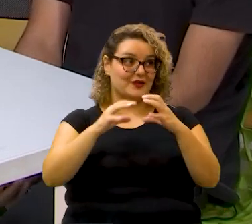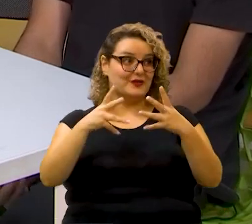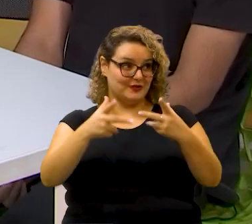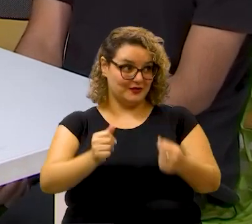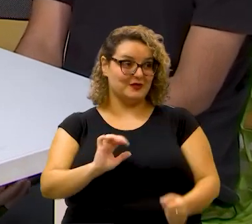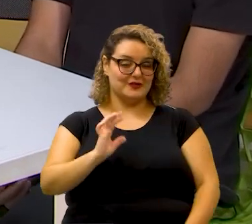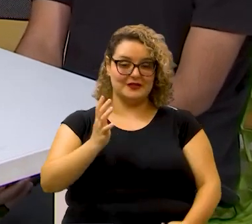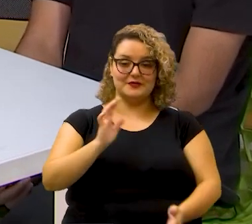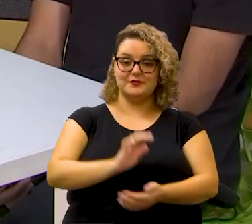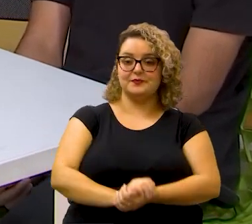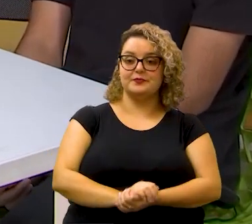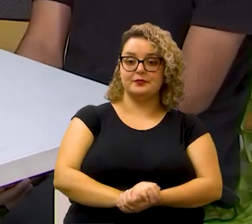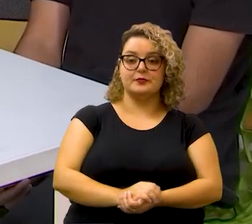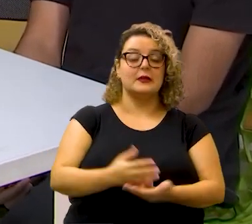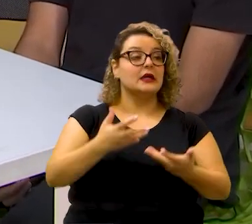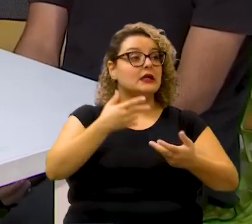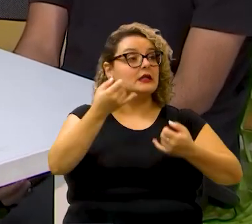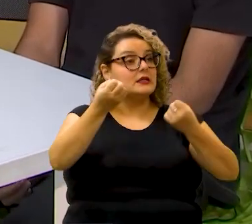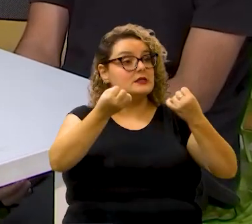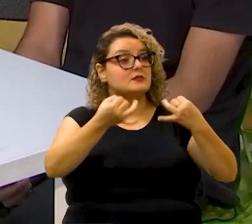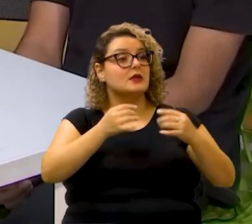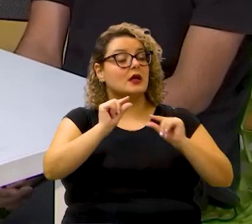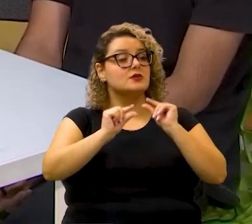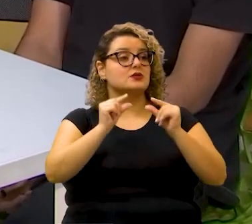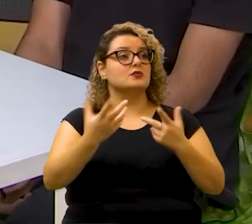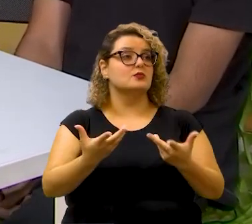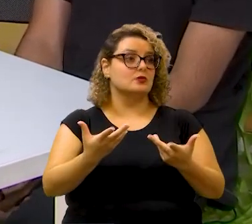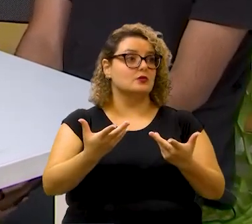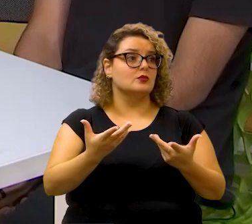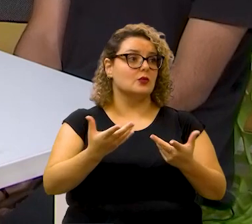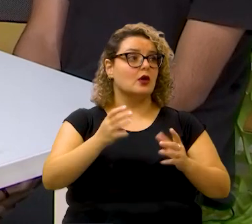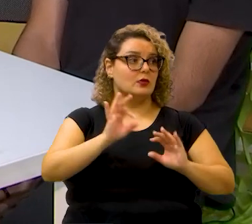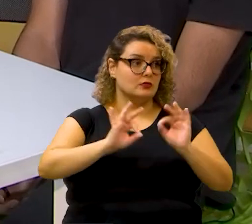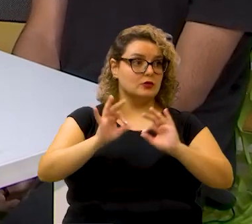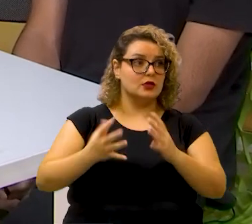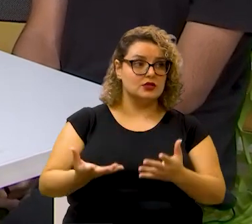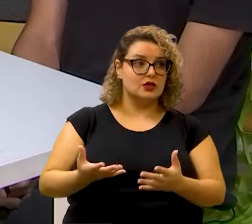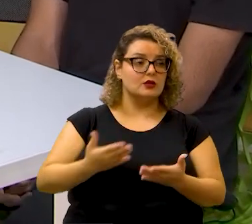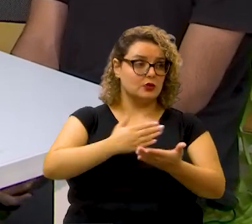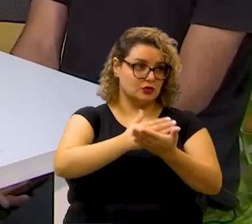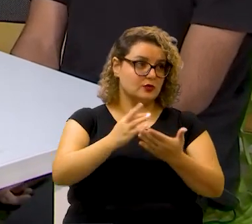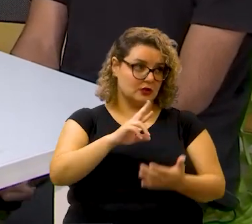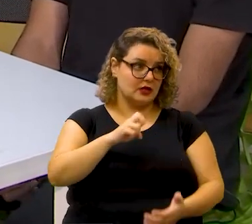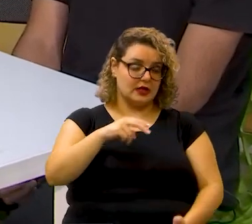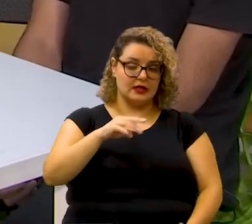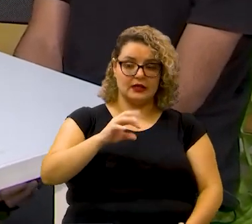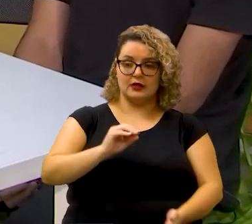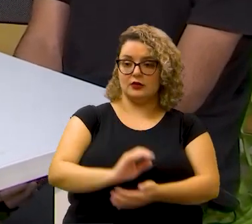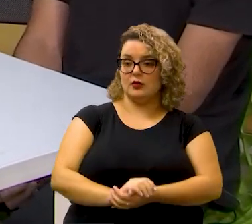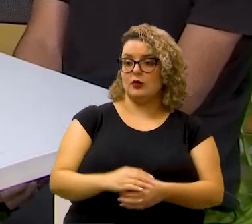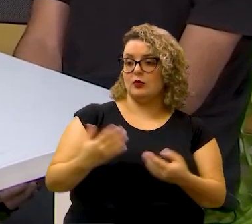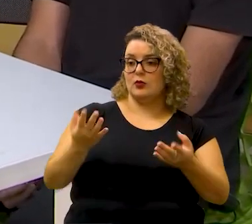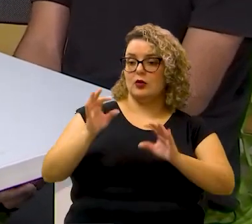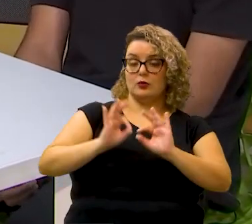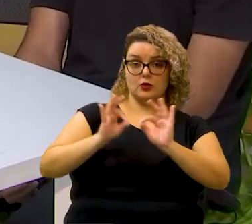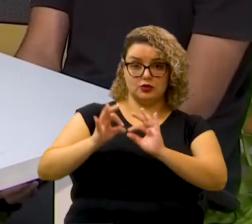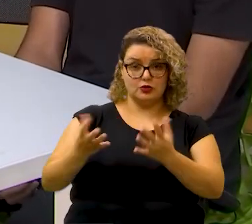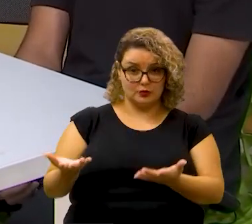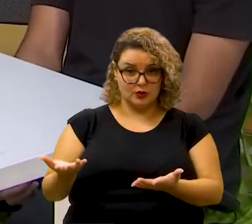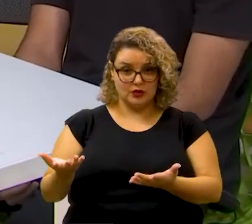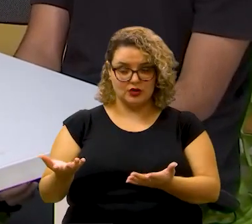onde tudo aconteceu, né? Queria que vocês explicassem um pouco do projeto. Pode começar pelo Renato. Bom, o projeto